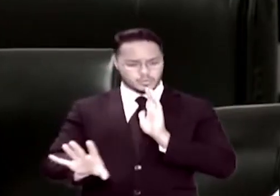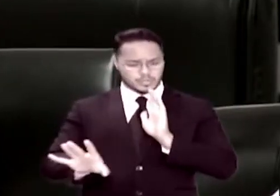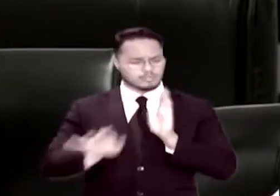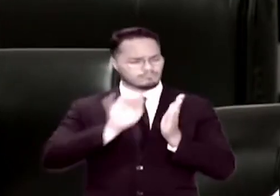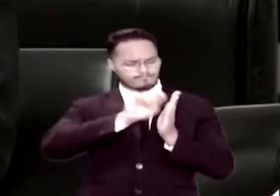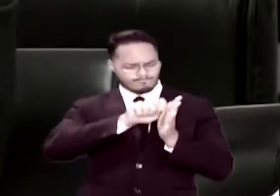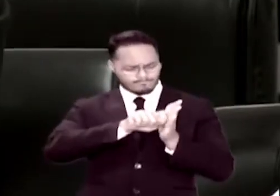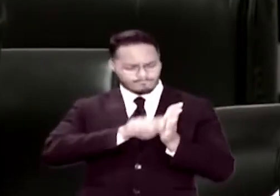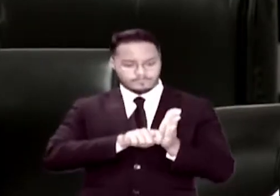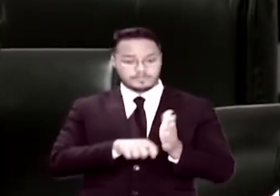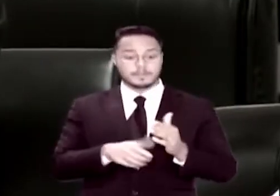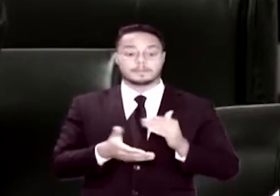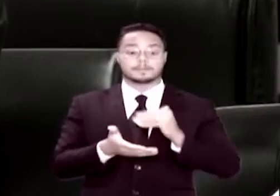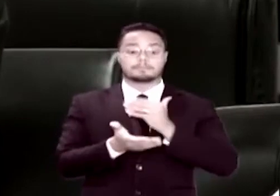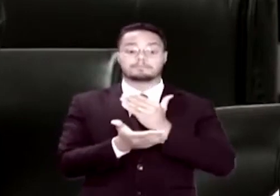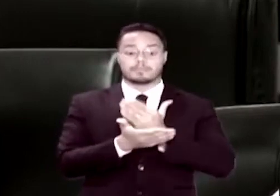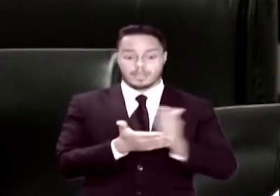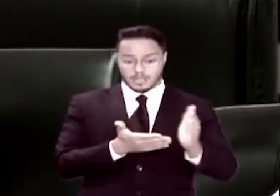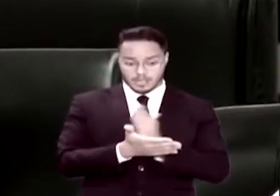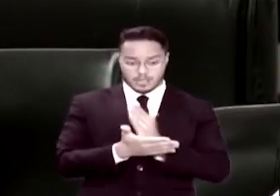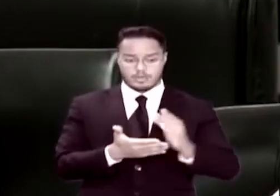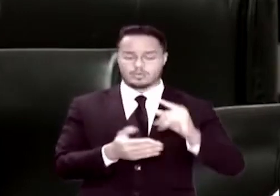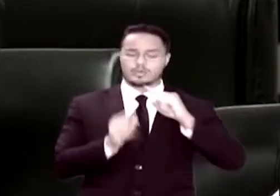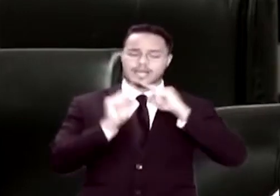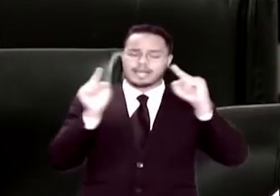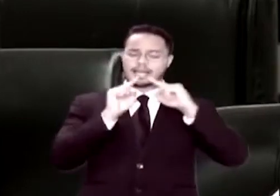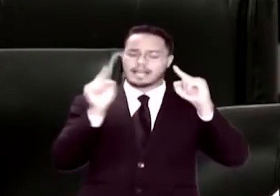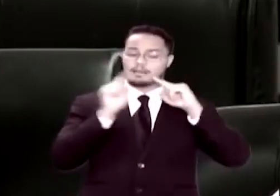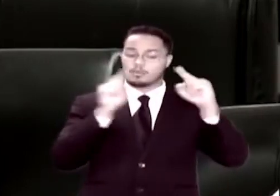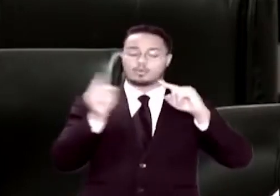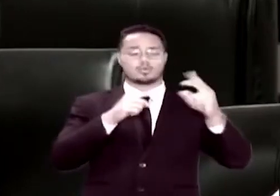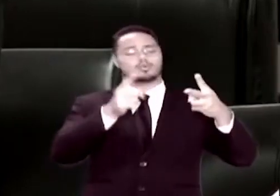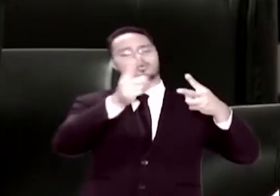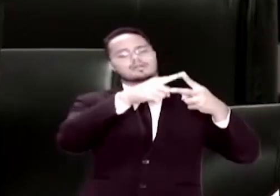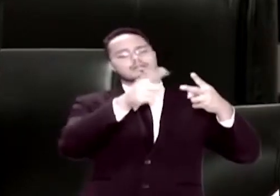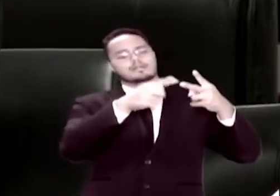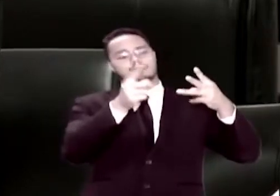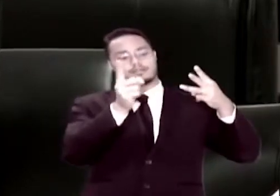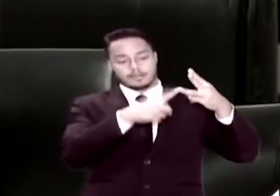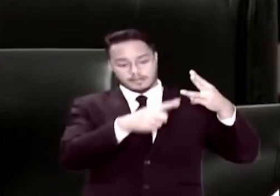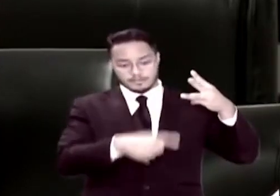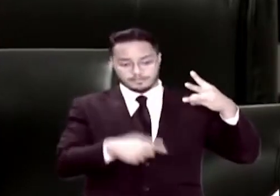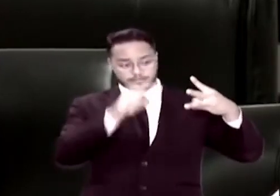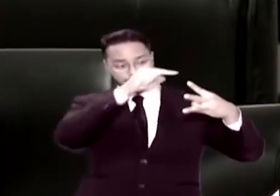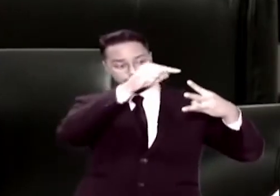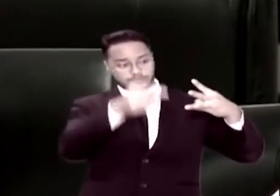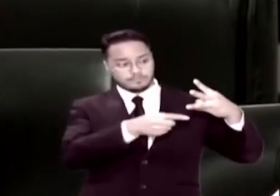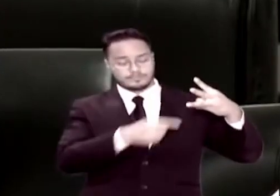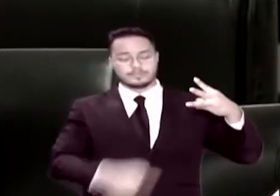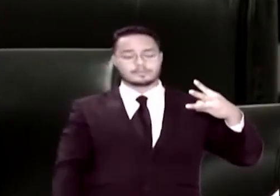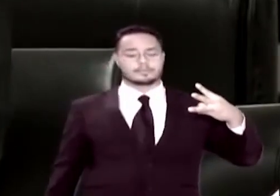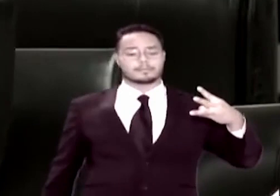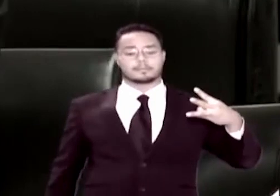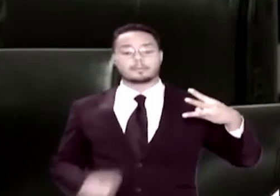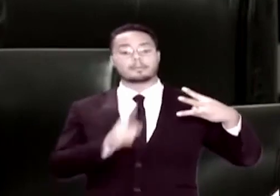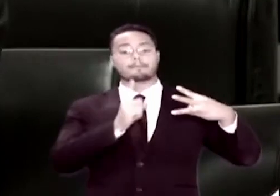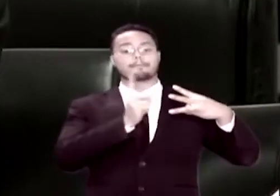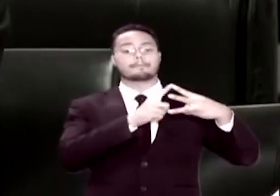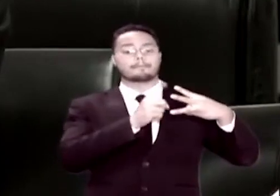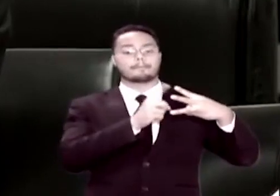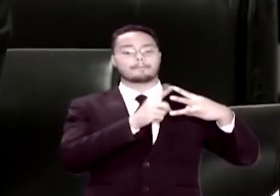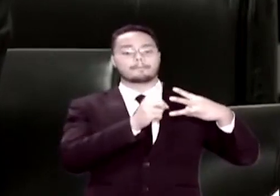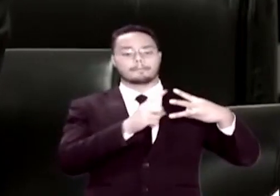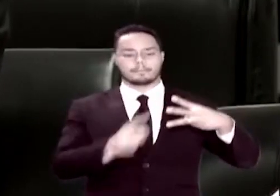o pessoal reclamou muito e três coisas que eu destaquei aqui eh a primeira coisa é